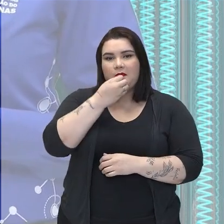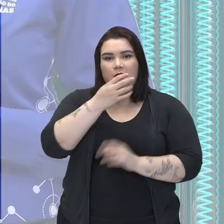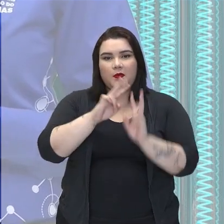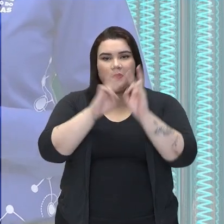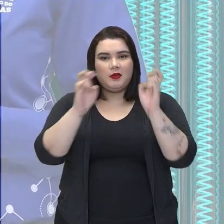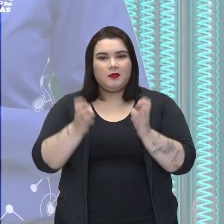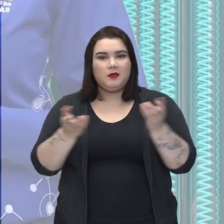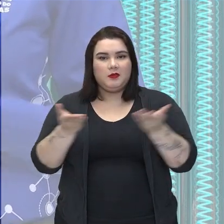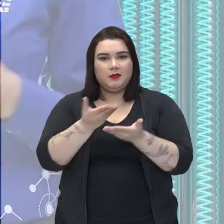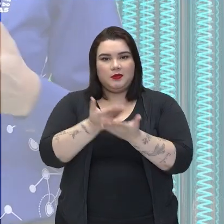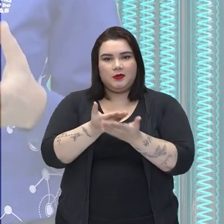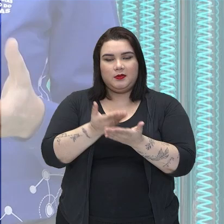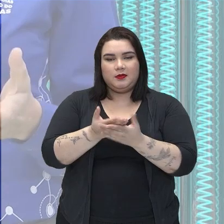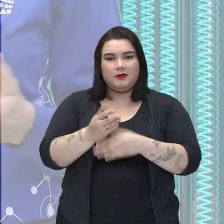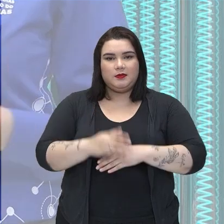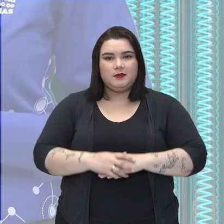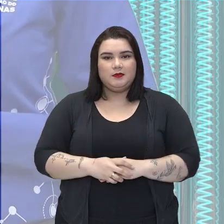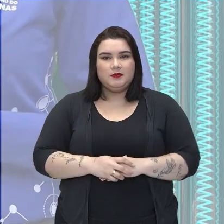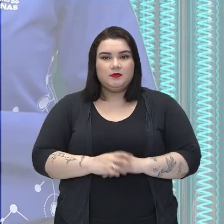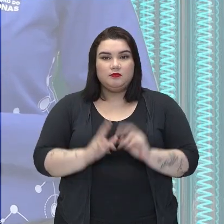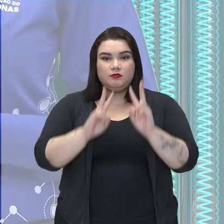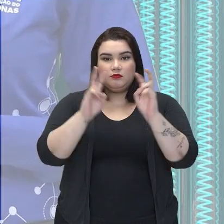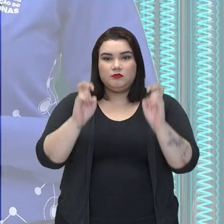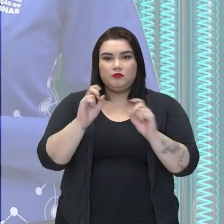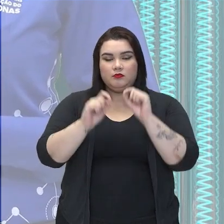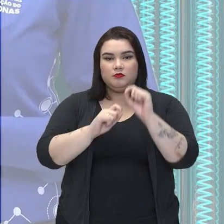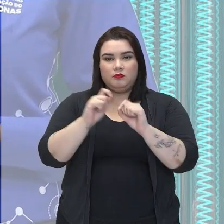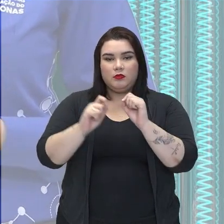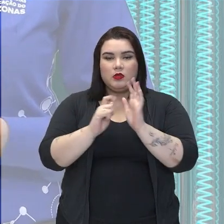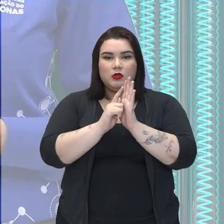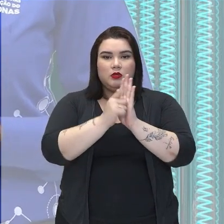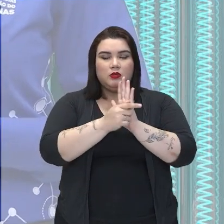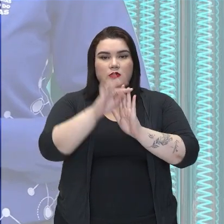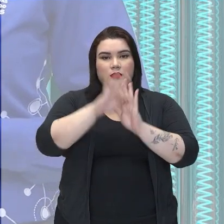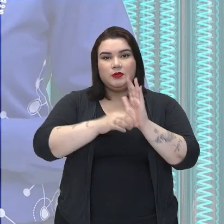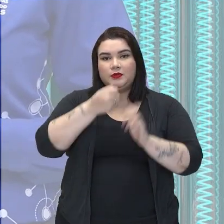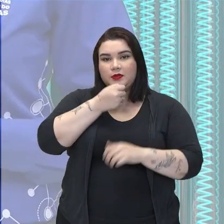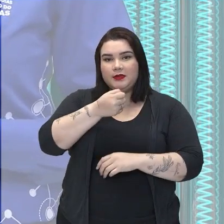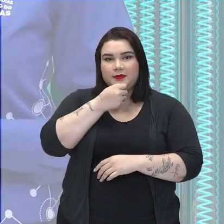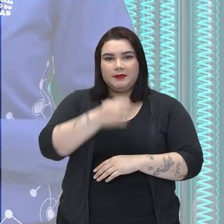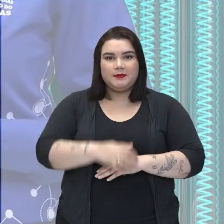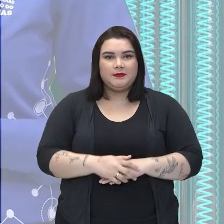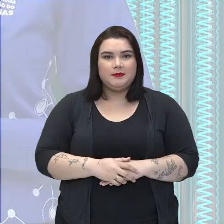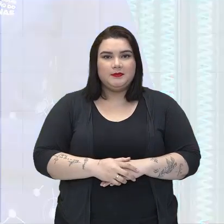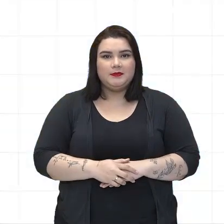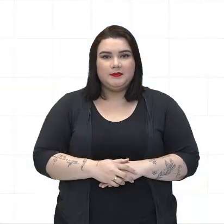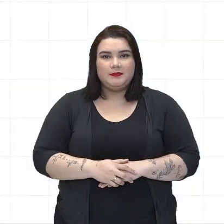de hoje sobre os gêneros jornalísticos.